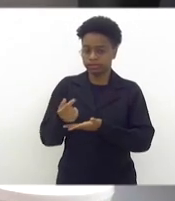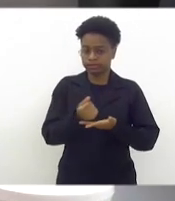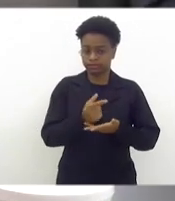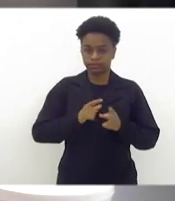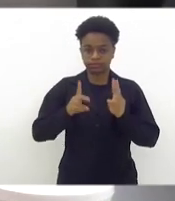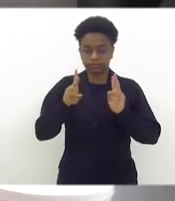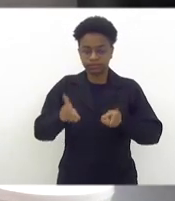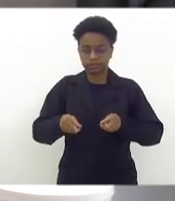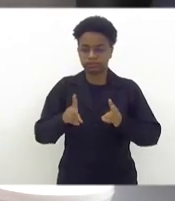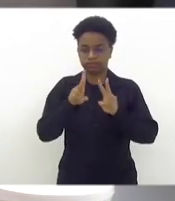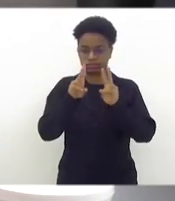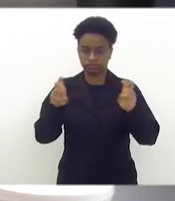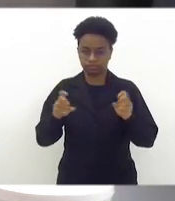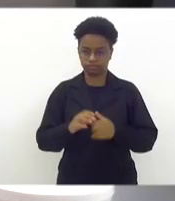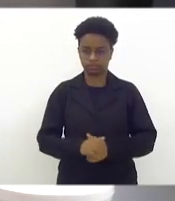tema.